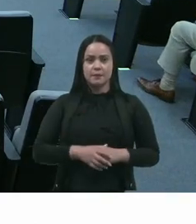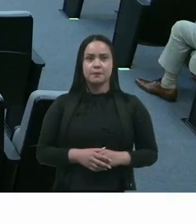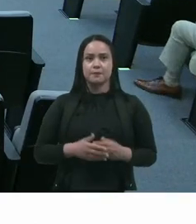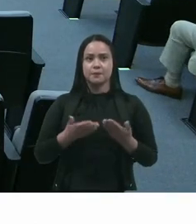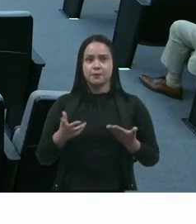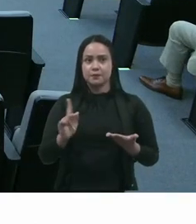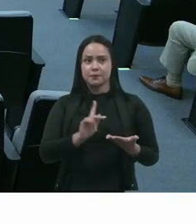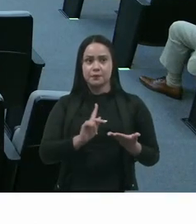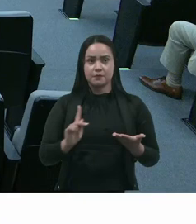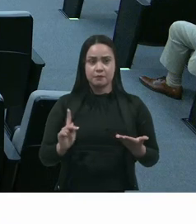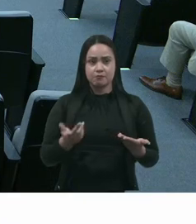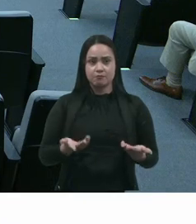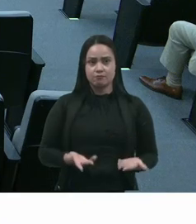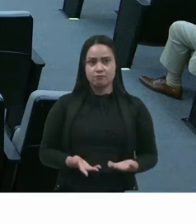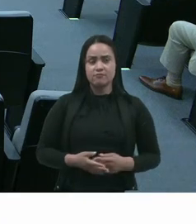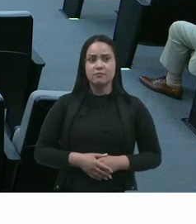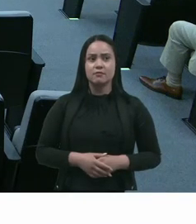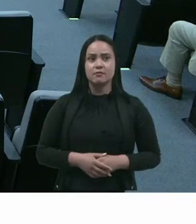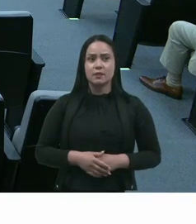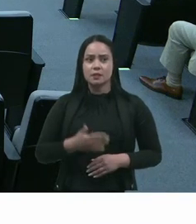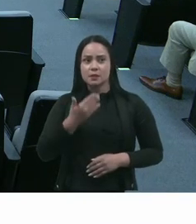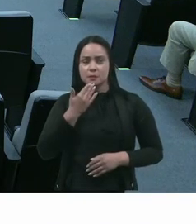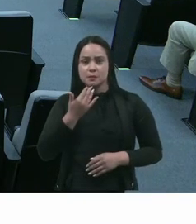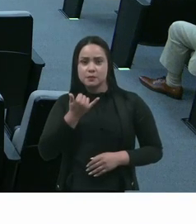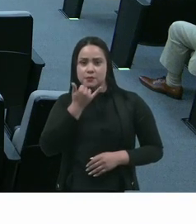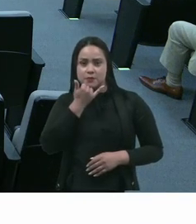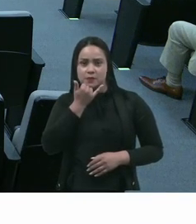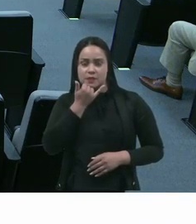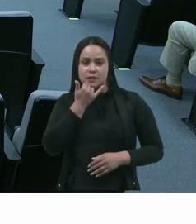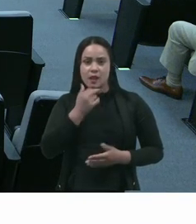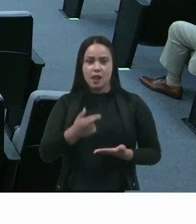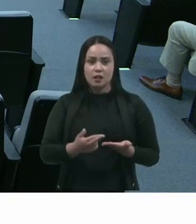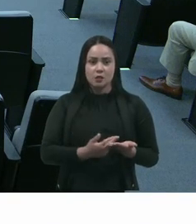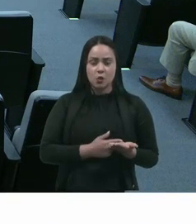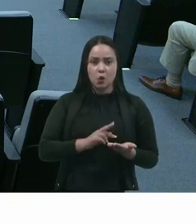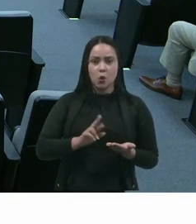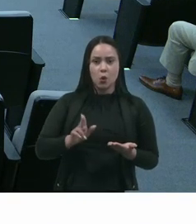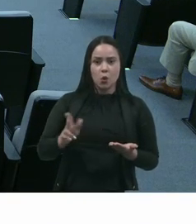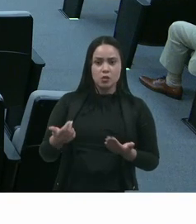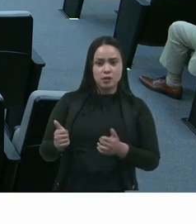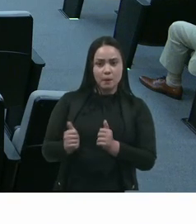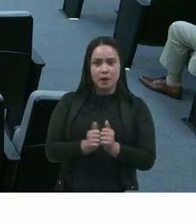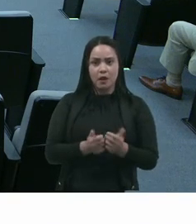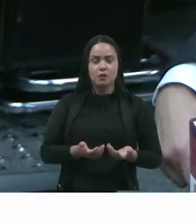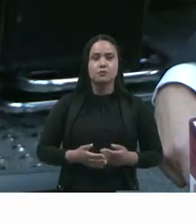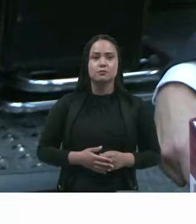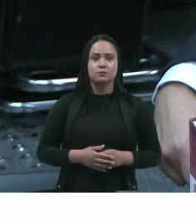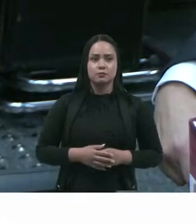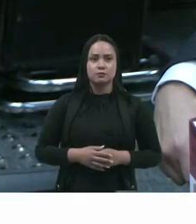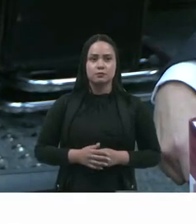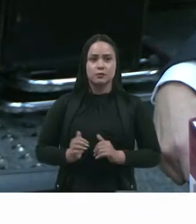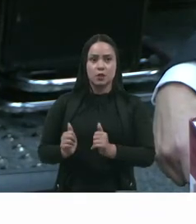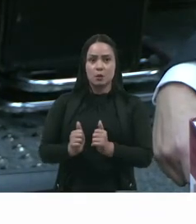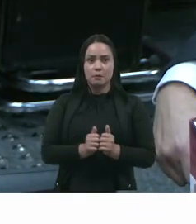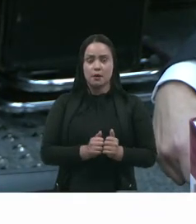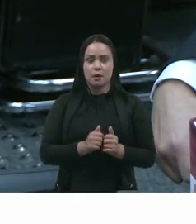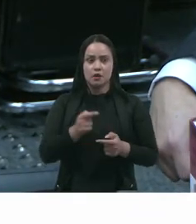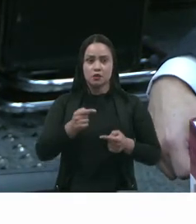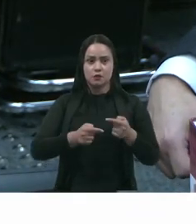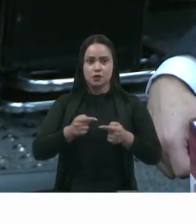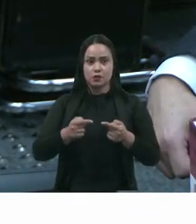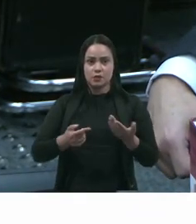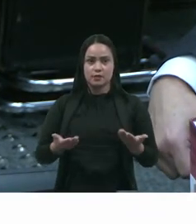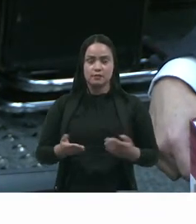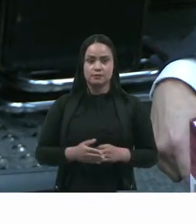não, senhora presidente. Eu, igualmente, pedindo vênia ao senhor relator e àqueles que o acompanharam, eu vou acompanhar a